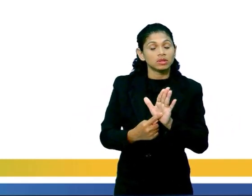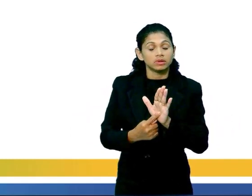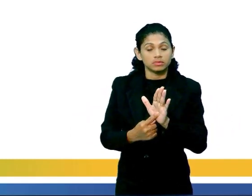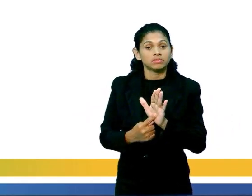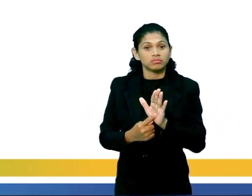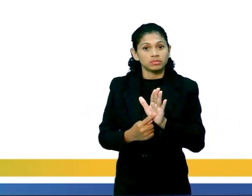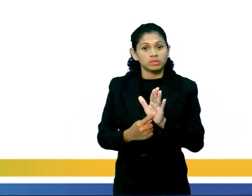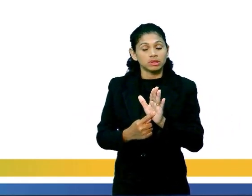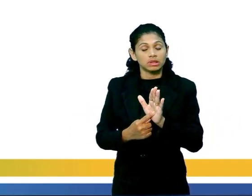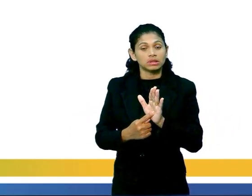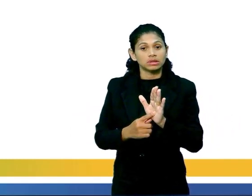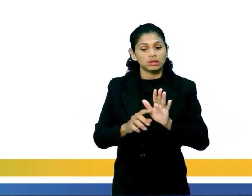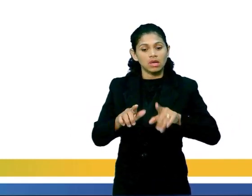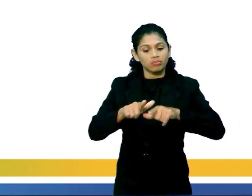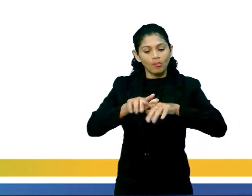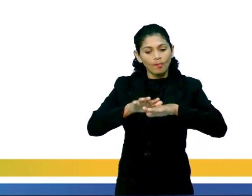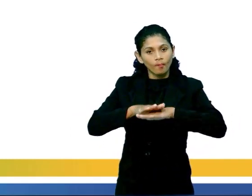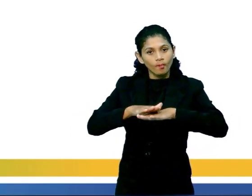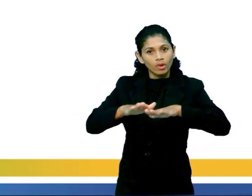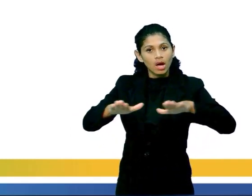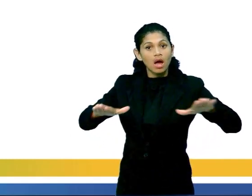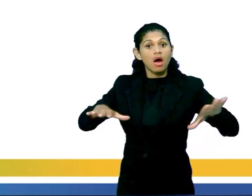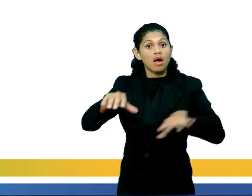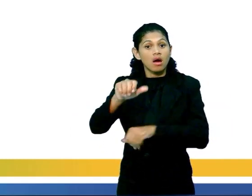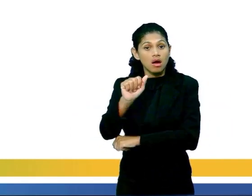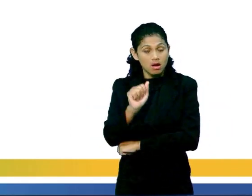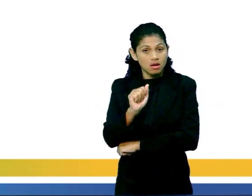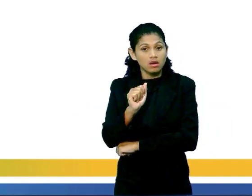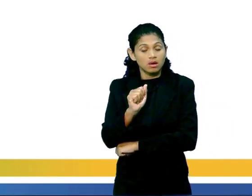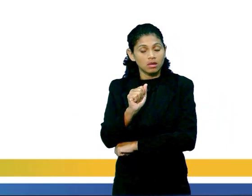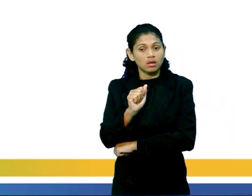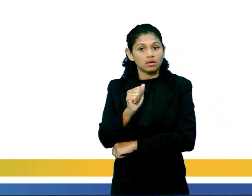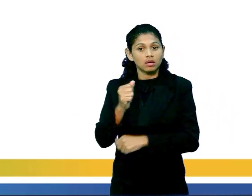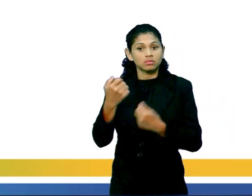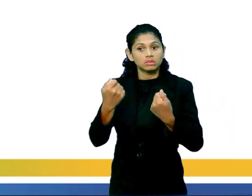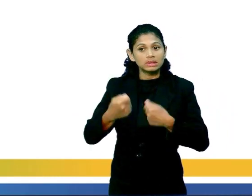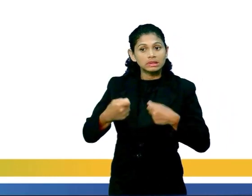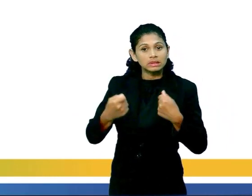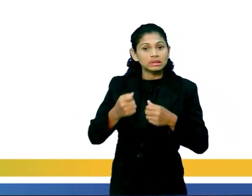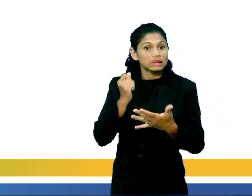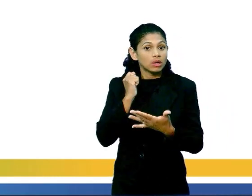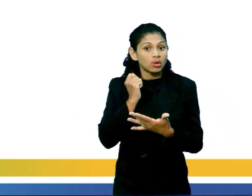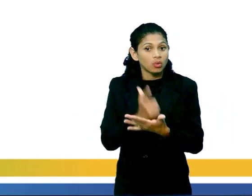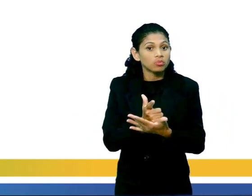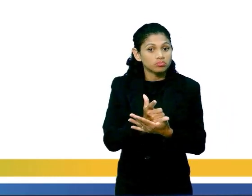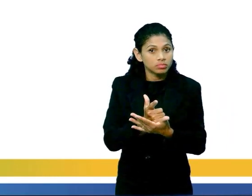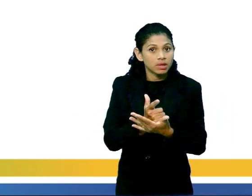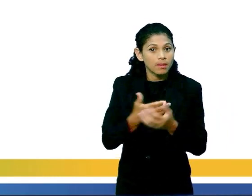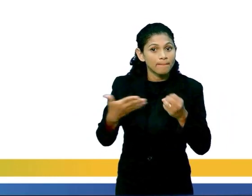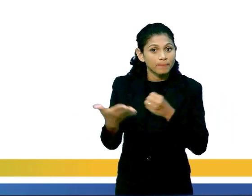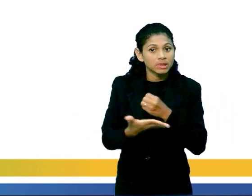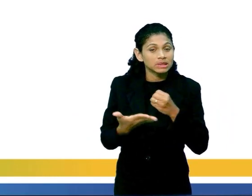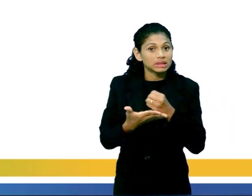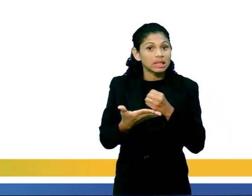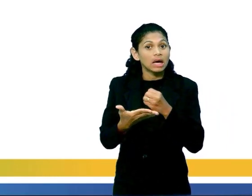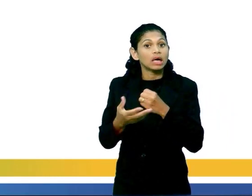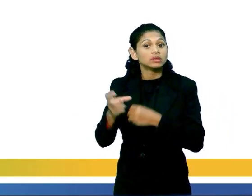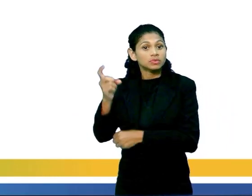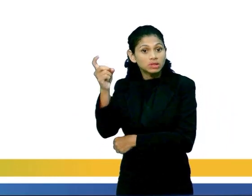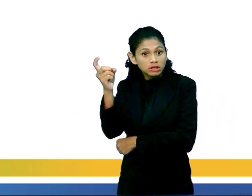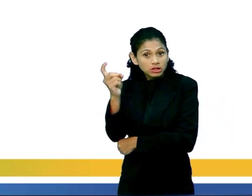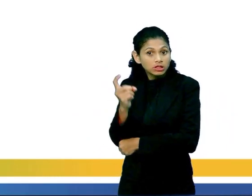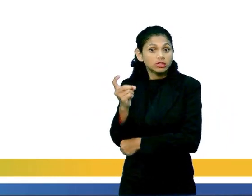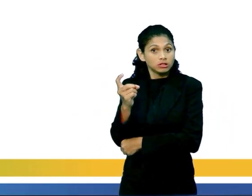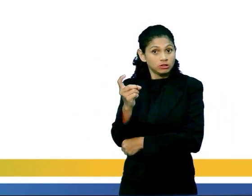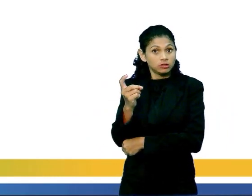A de pisos a serem comprados em função de x é. Vamos lá. Temos as